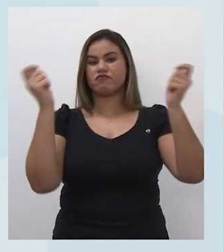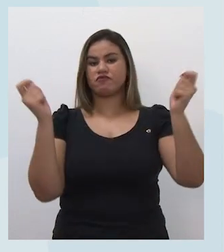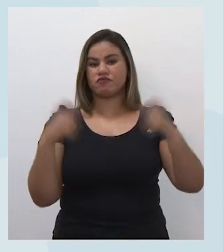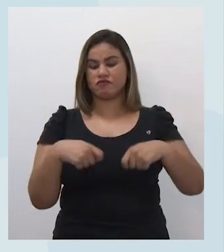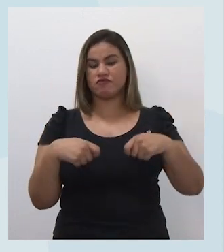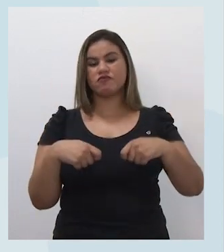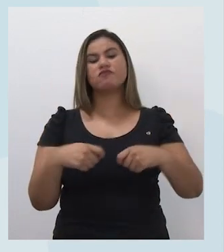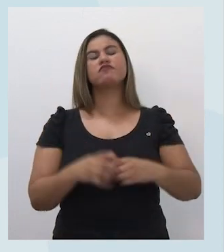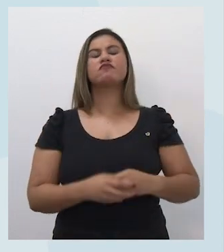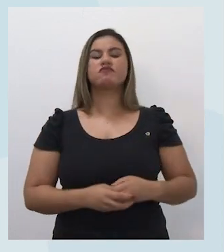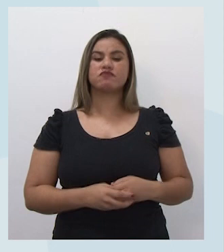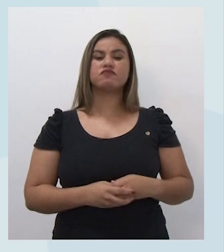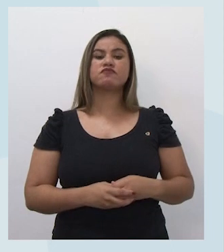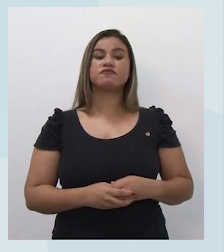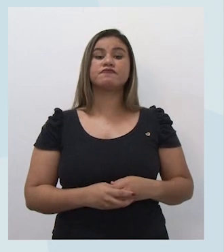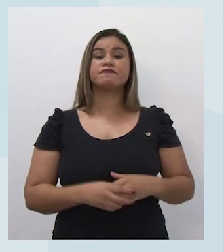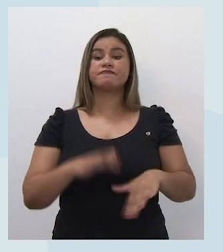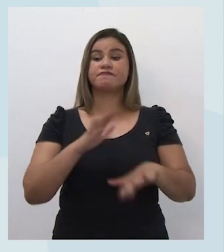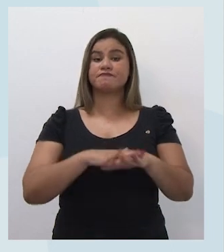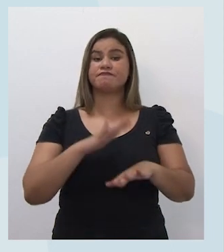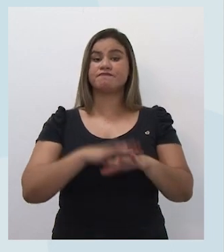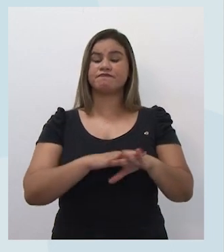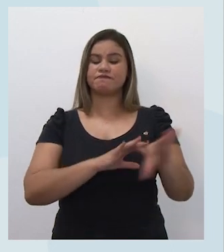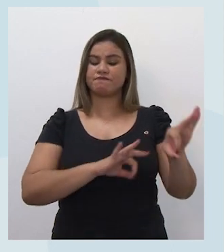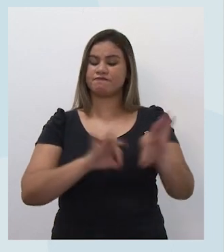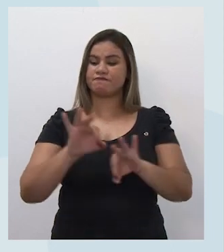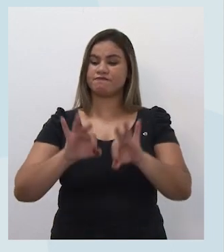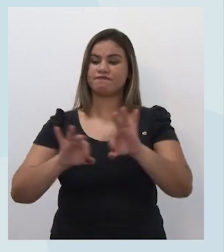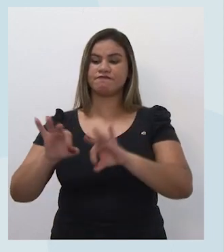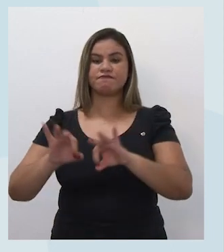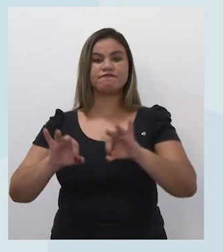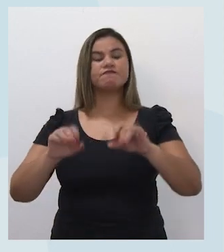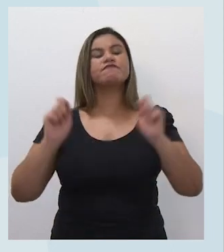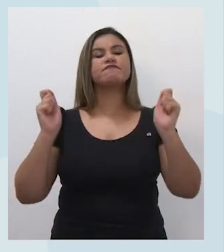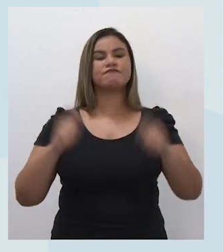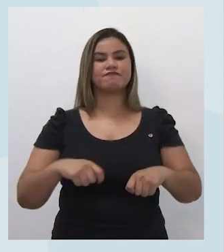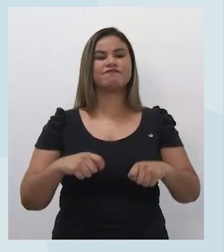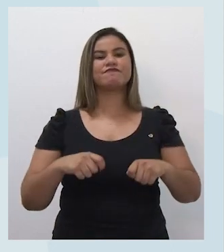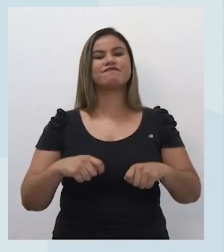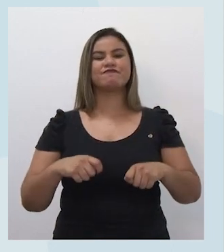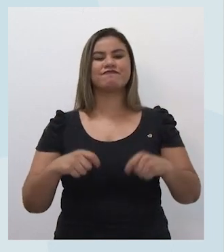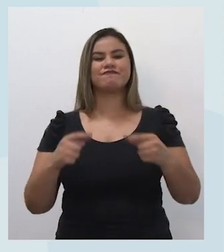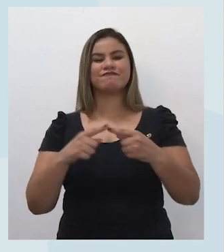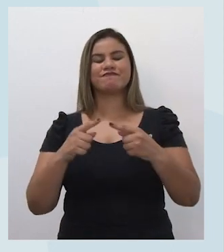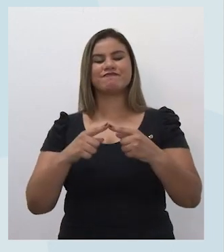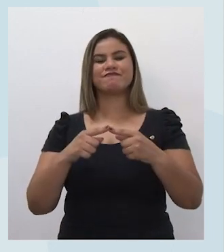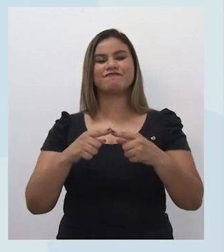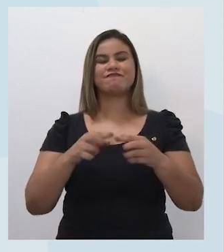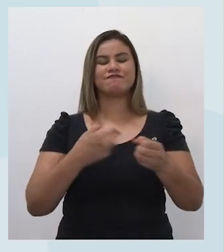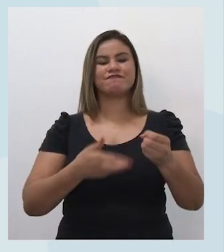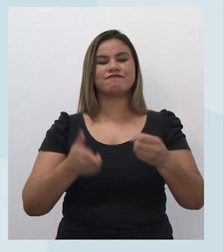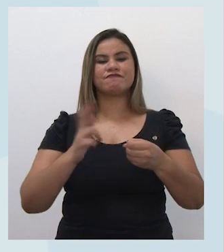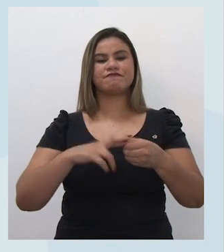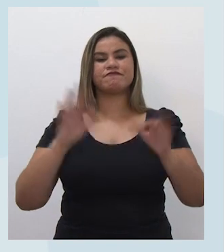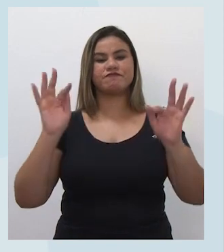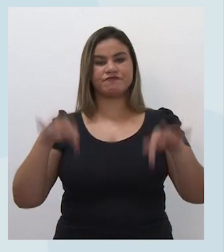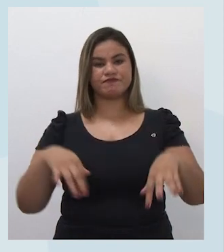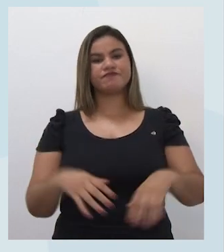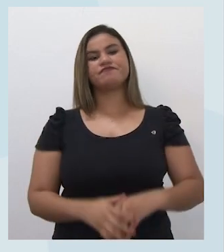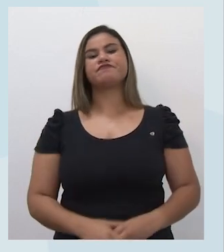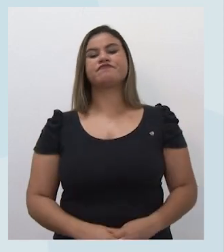diversas formas de construir essa apresentação do projeto, né, ao final da recuperação. E, por